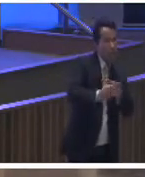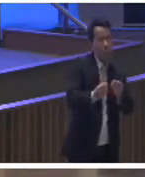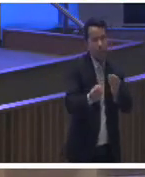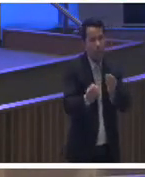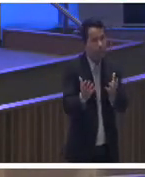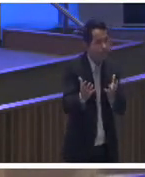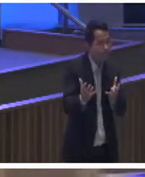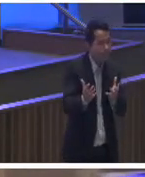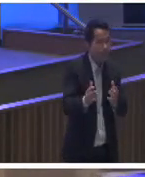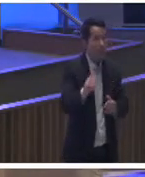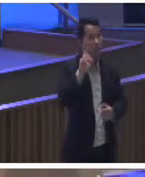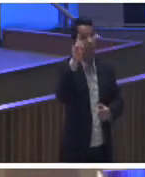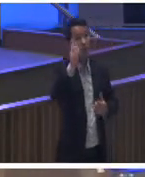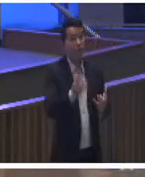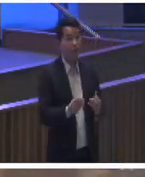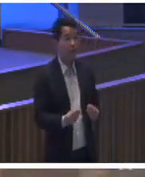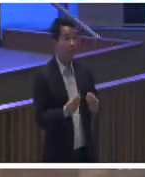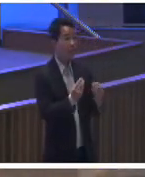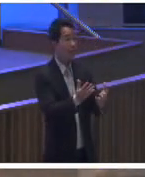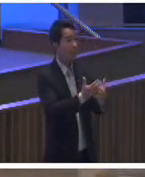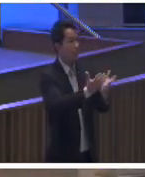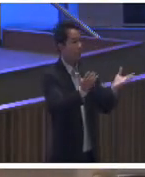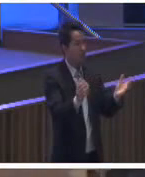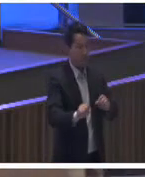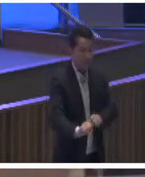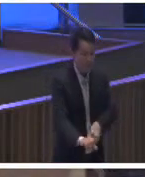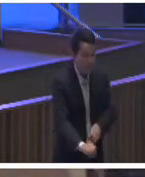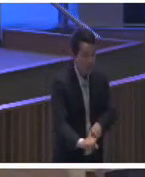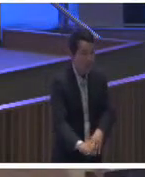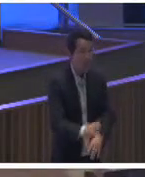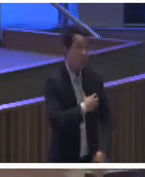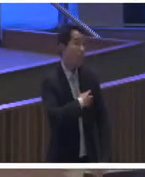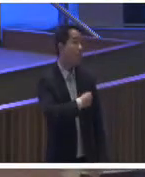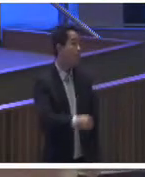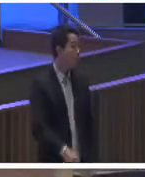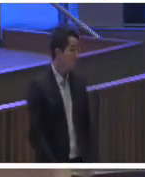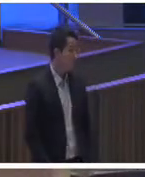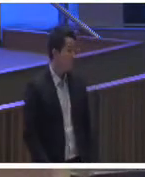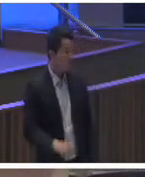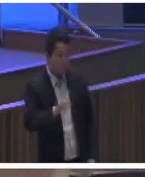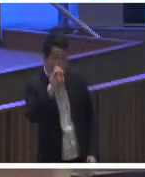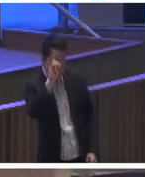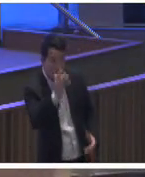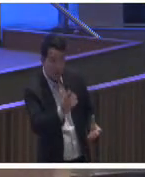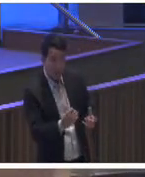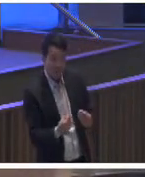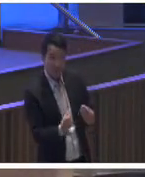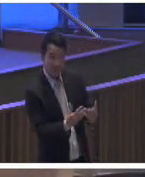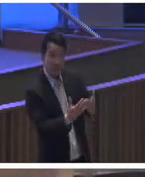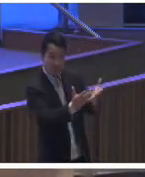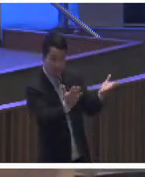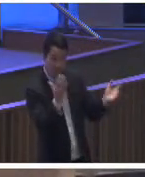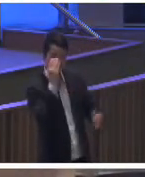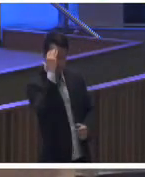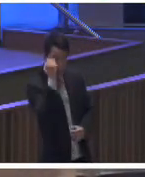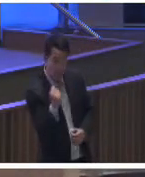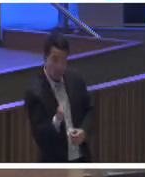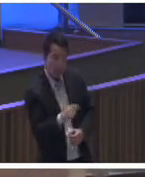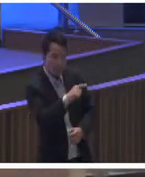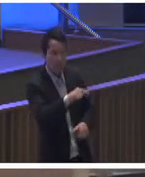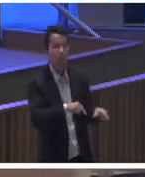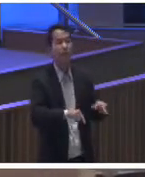Deus quer te dar discernimento para educar os seus filhos. Deus quer te dar discernimento para você